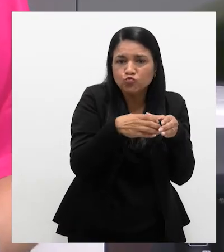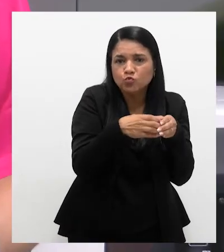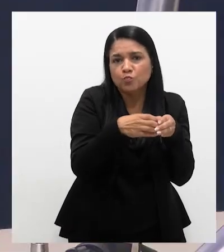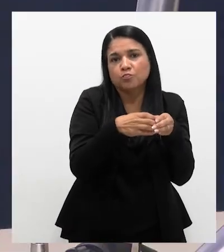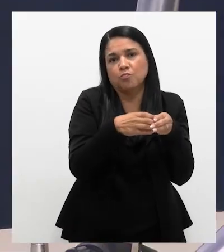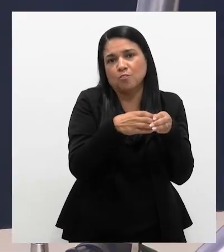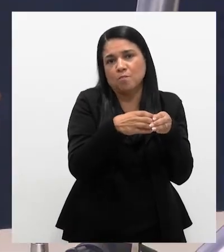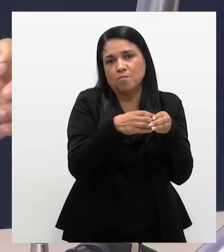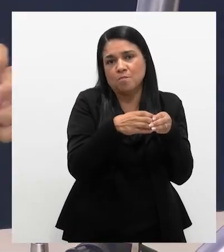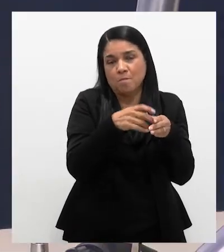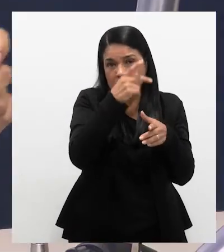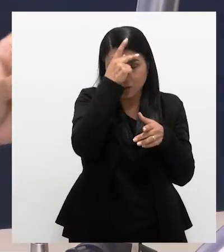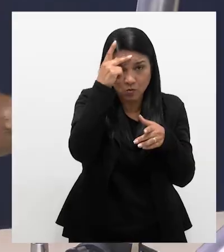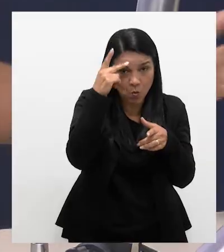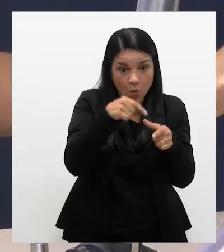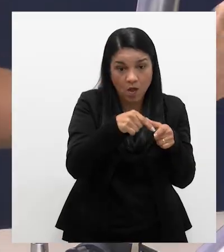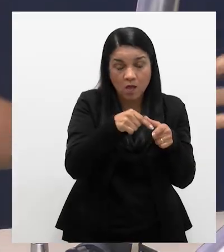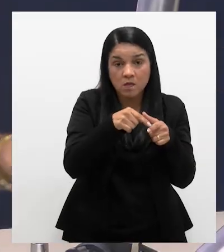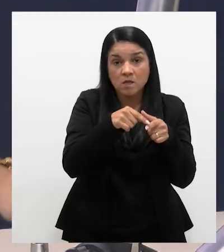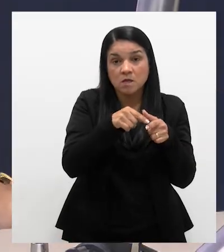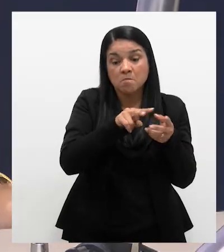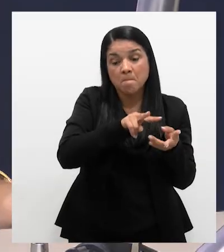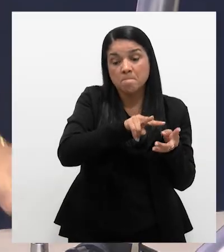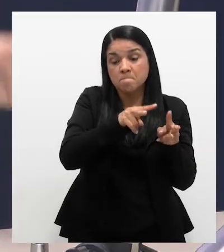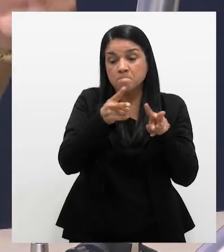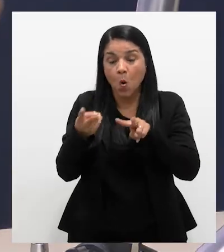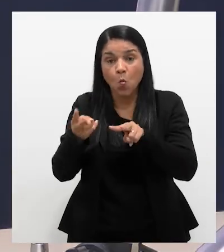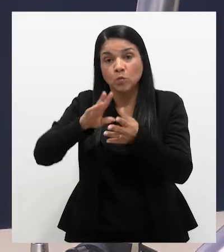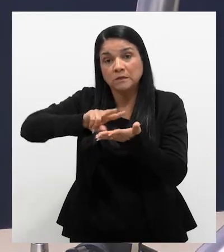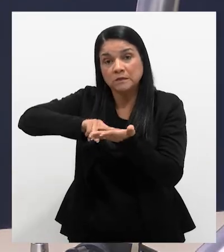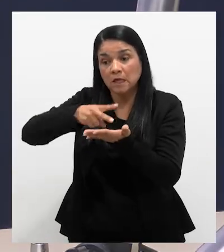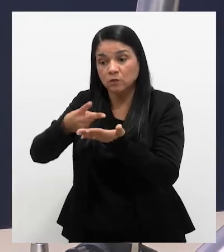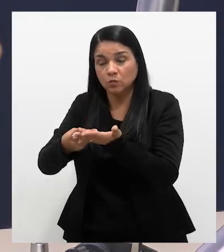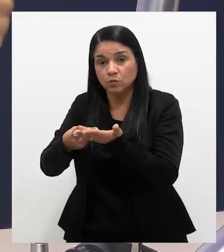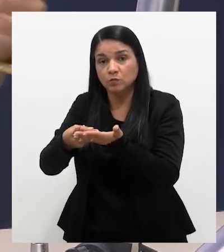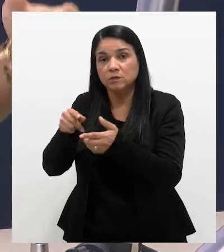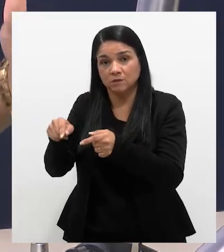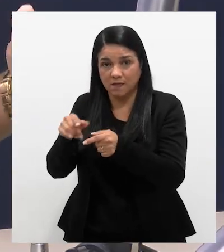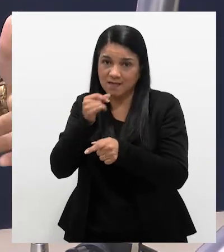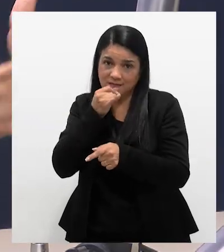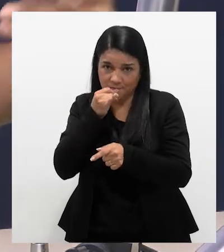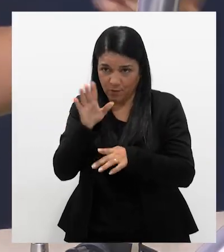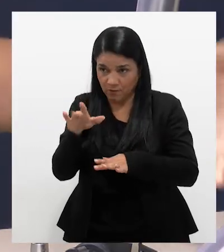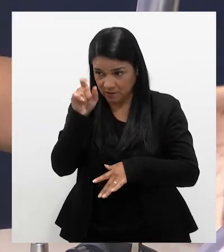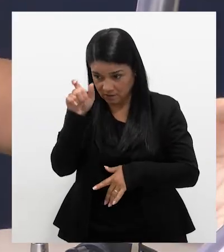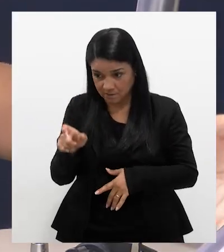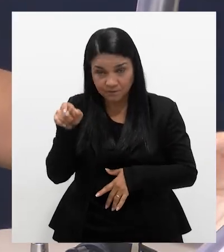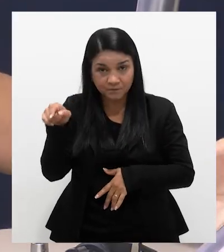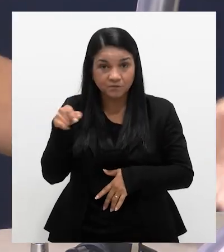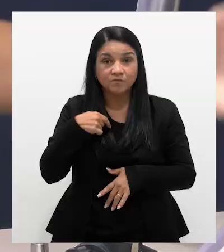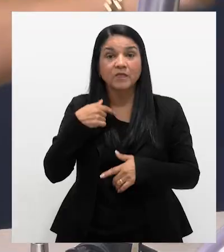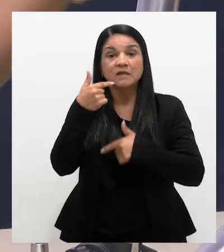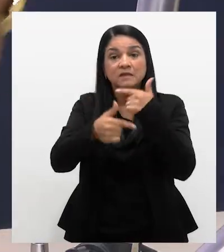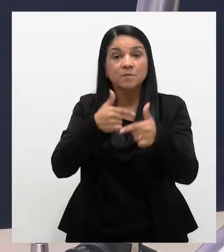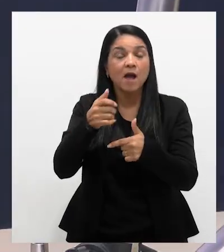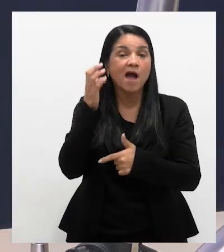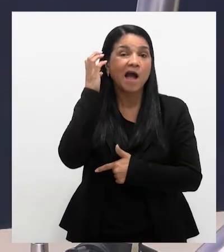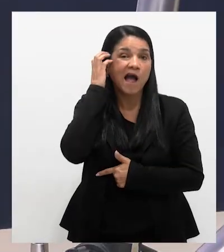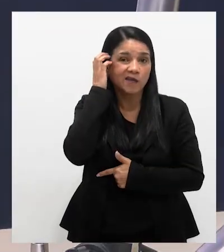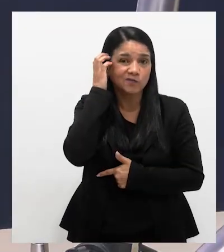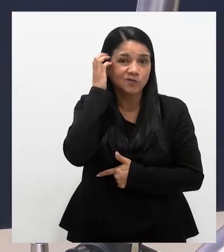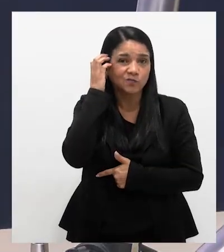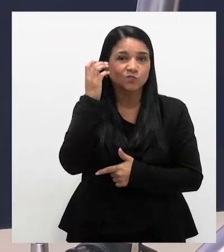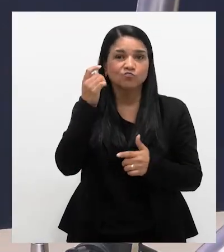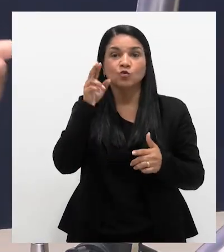É. e você começa a expandir. E vamos supor, se você trabalha com rádio e você utiliza a inteligência